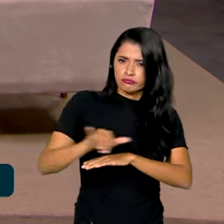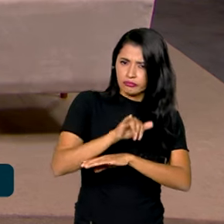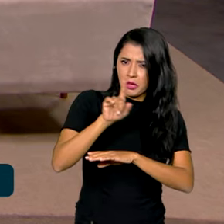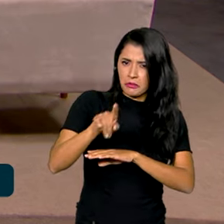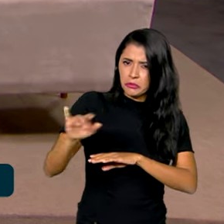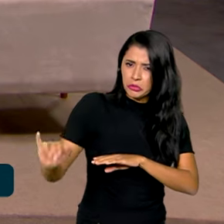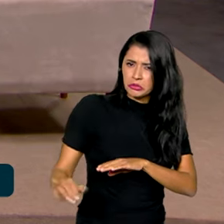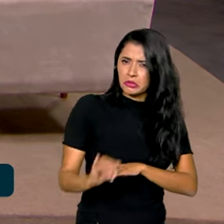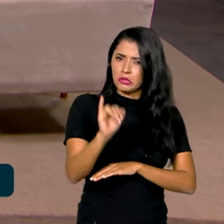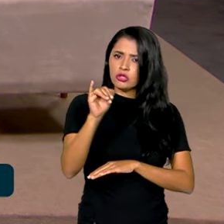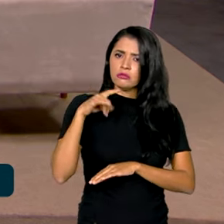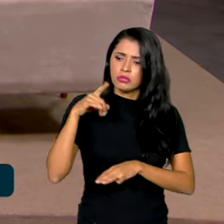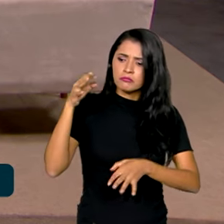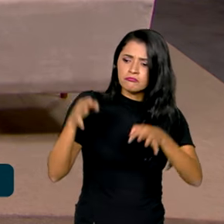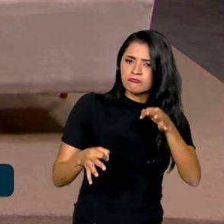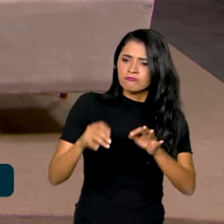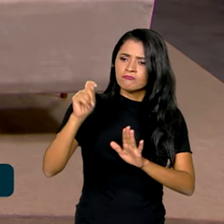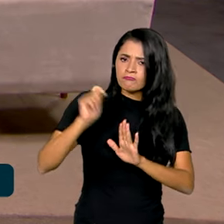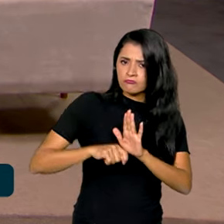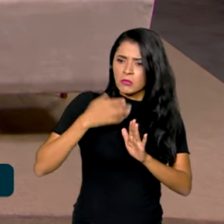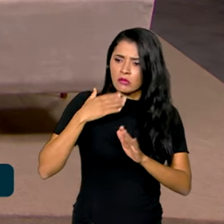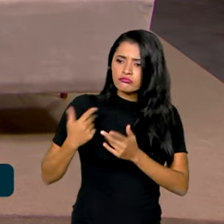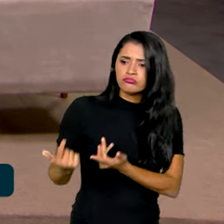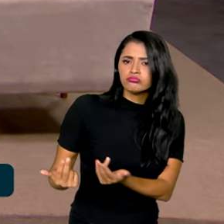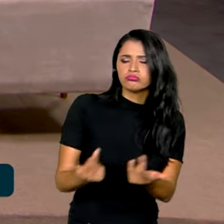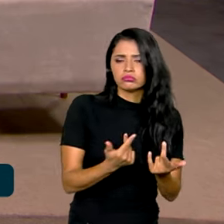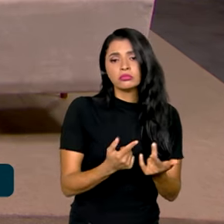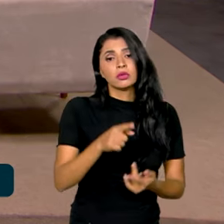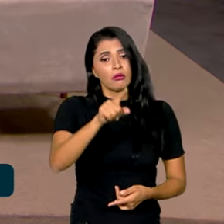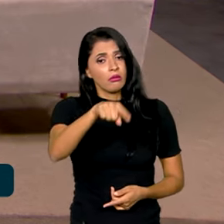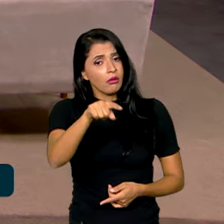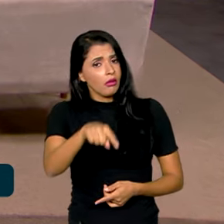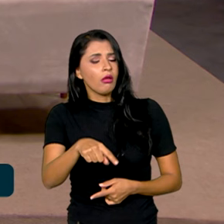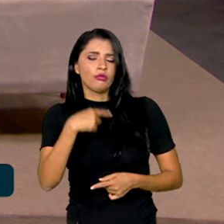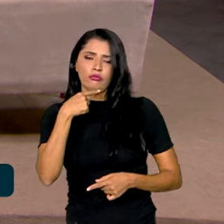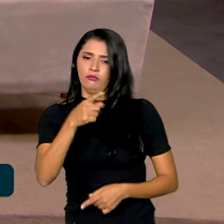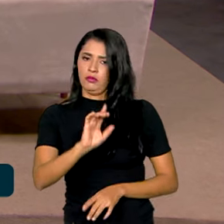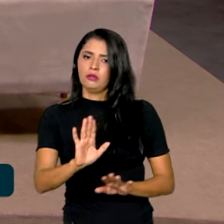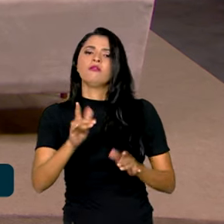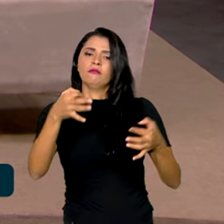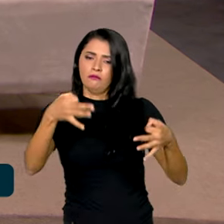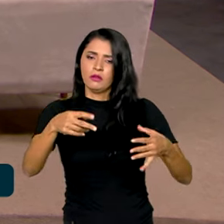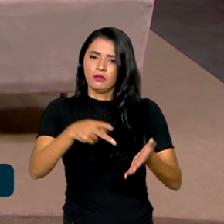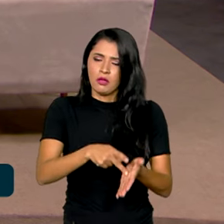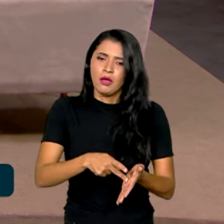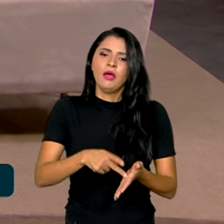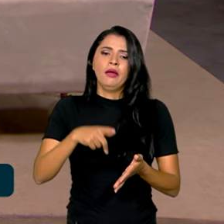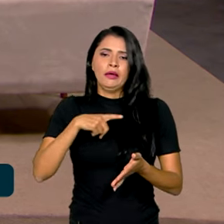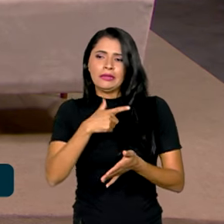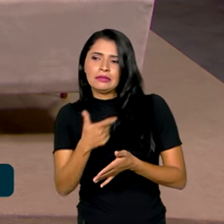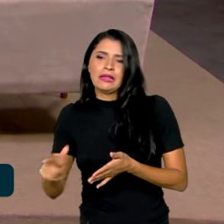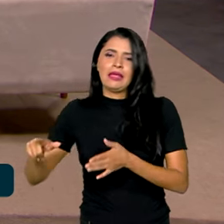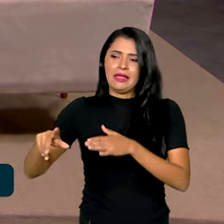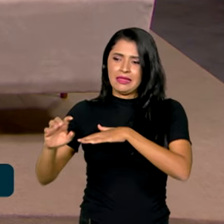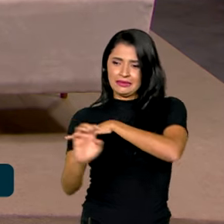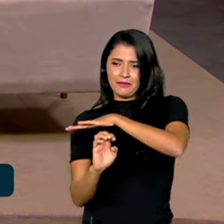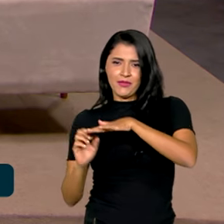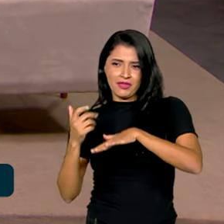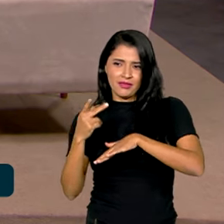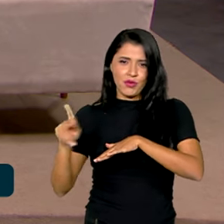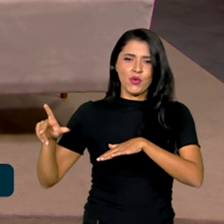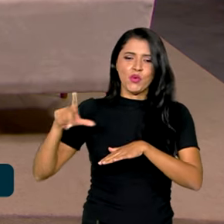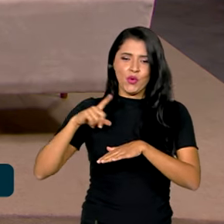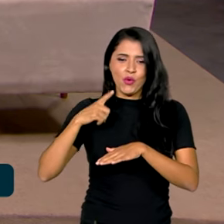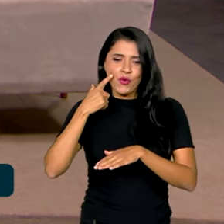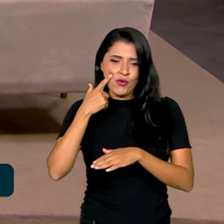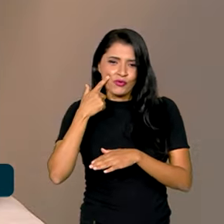promover maior justiça tributária? Não tenha dúvida, né? Porque, assim, existe também os fundos offshore, que foram, de alguma forma, também